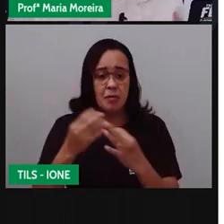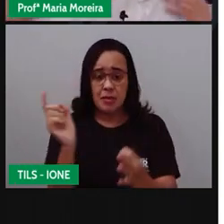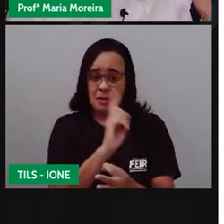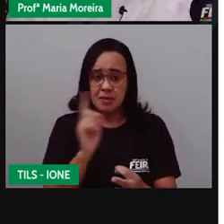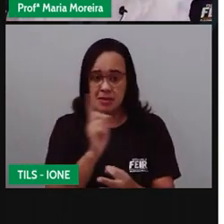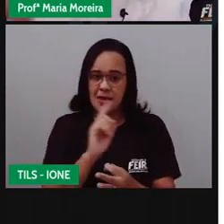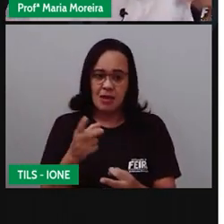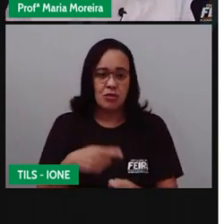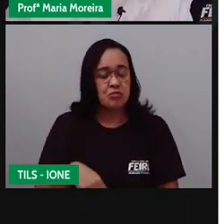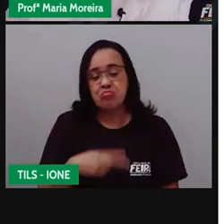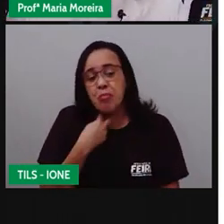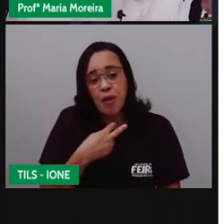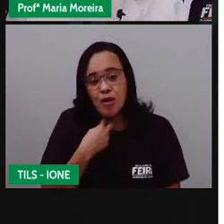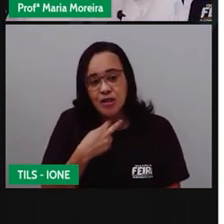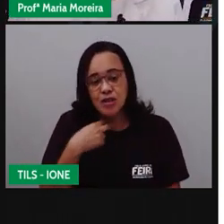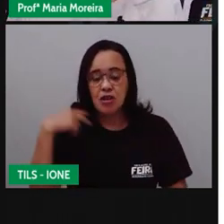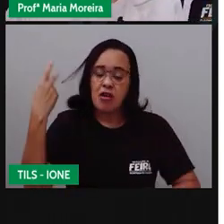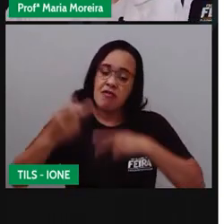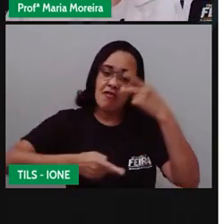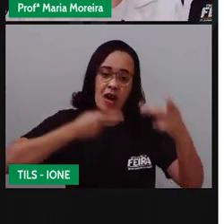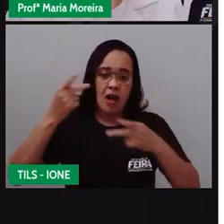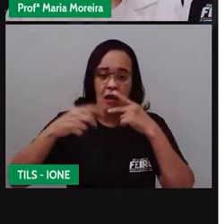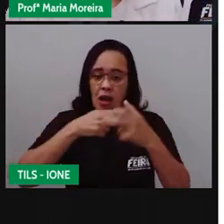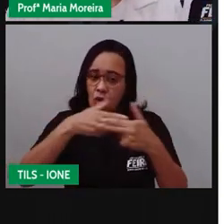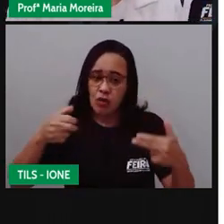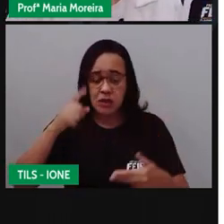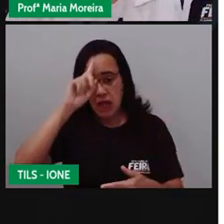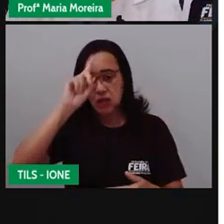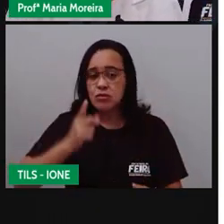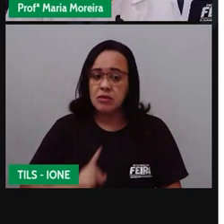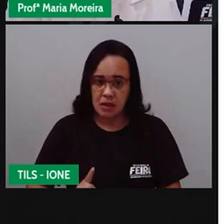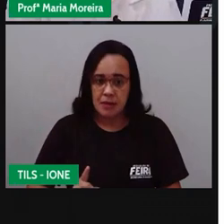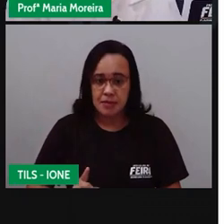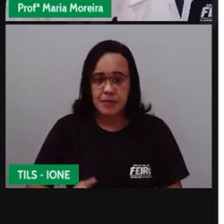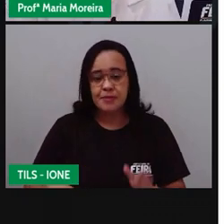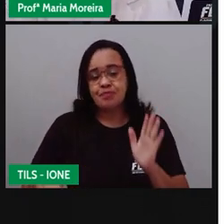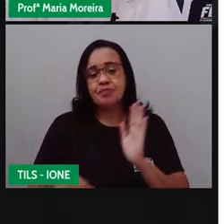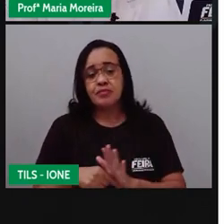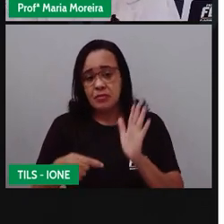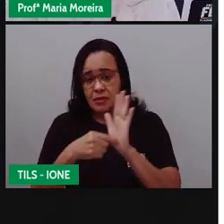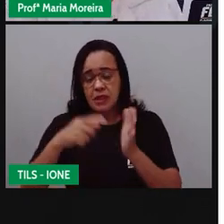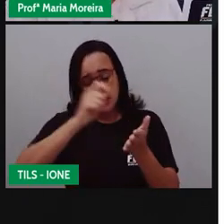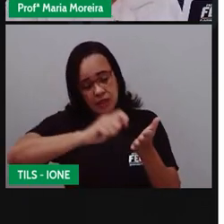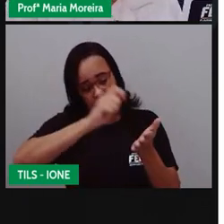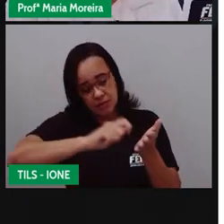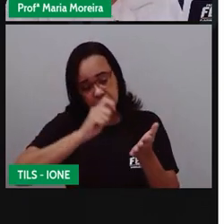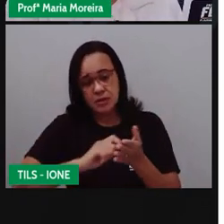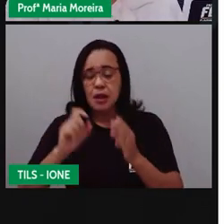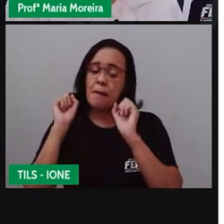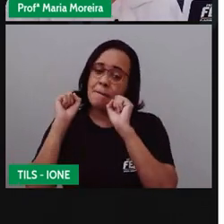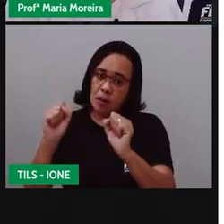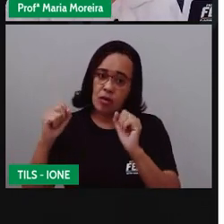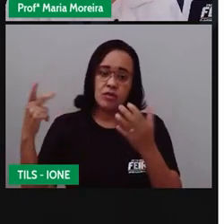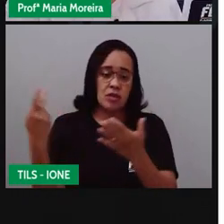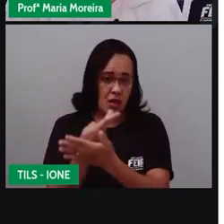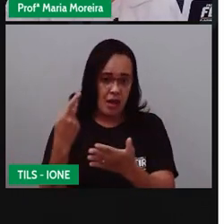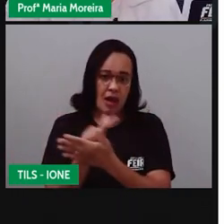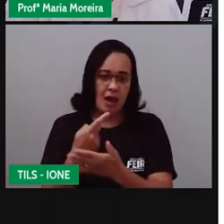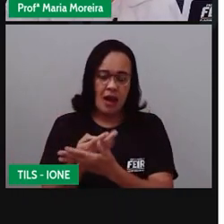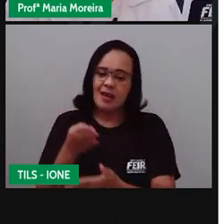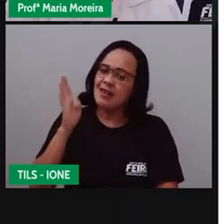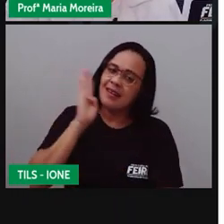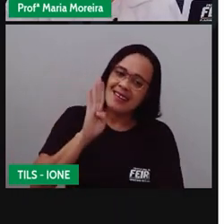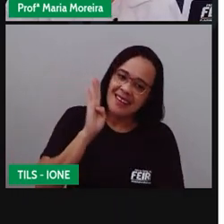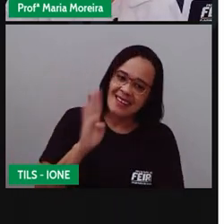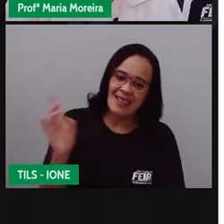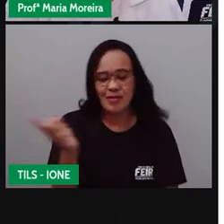simplesmente falar coisas que não são o quê? Verdades. E aí minha biografia estaria o quê? Errada. Não seria legal esse tipo